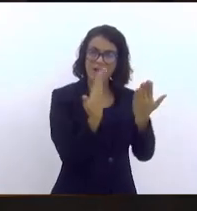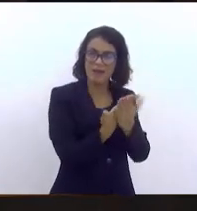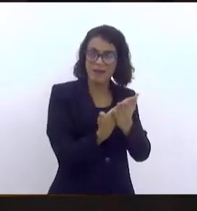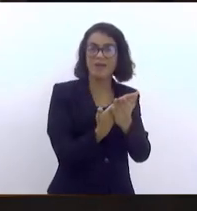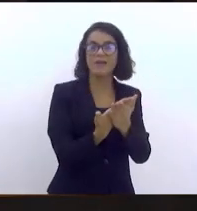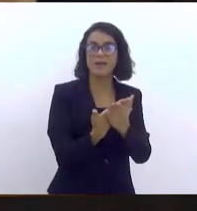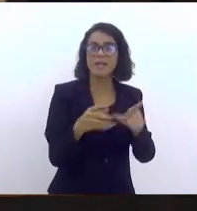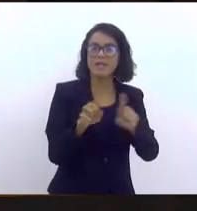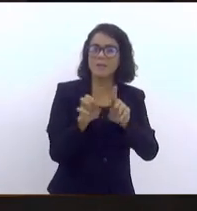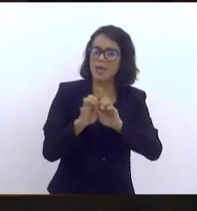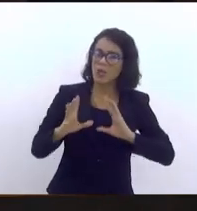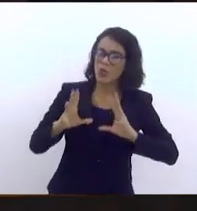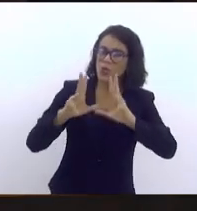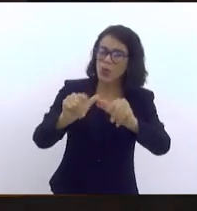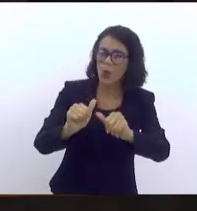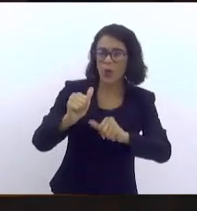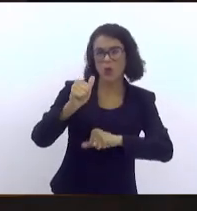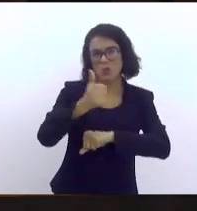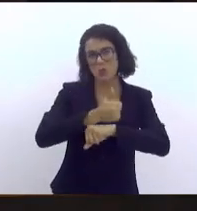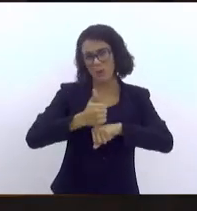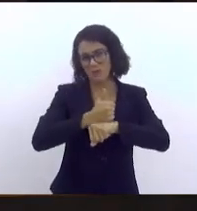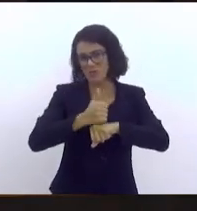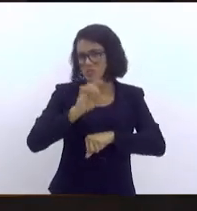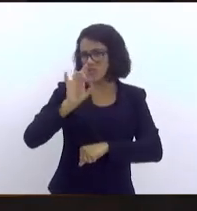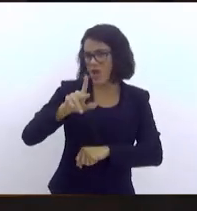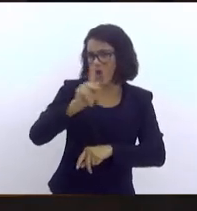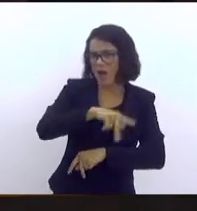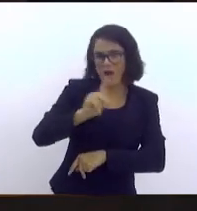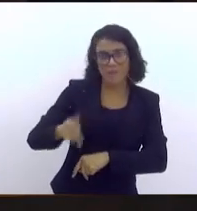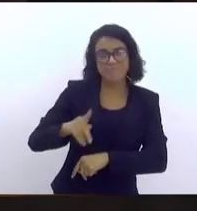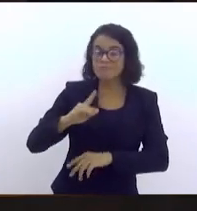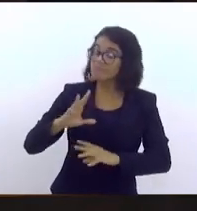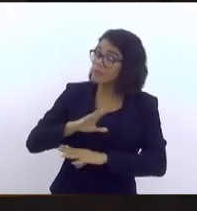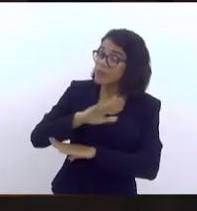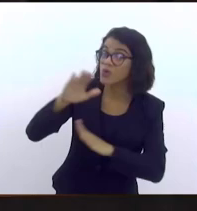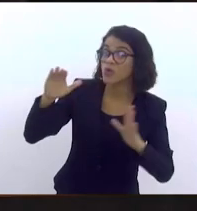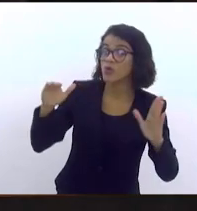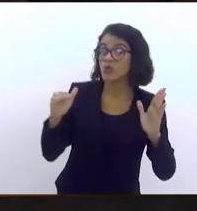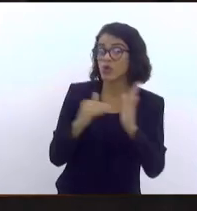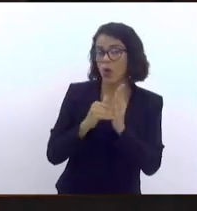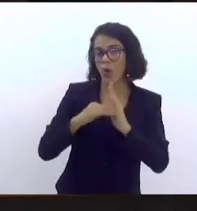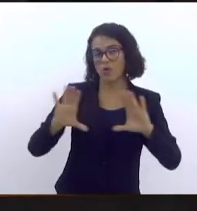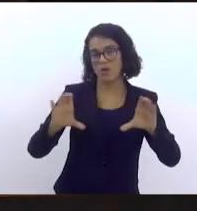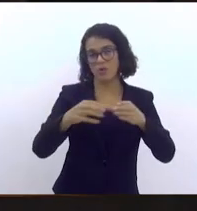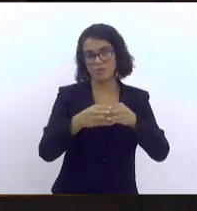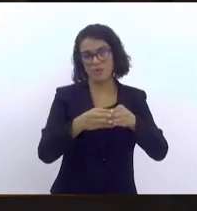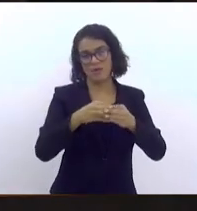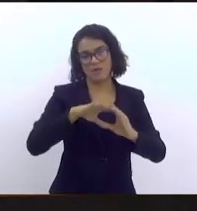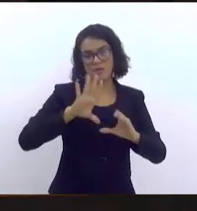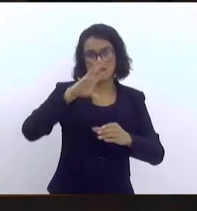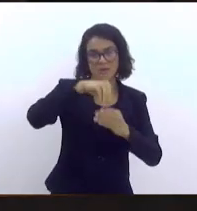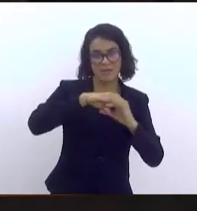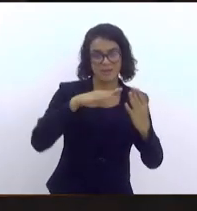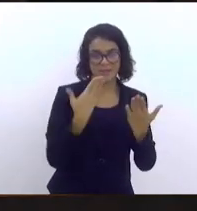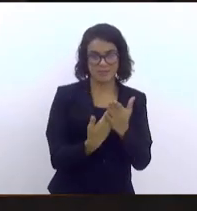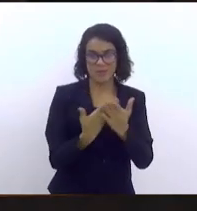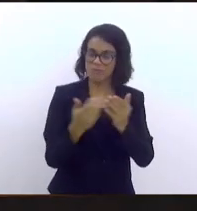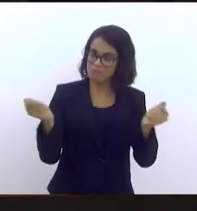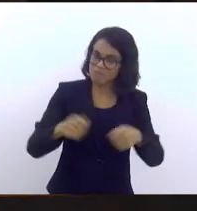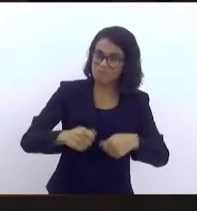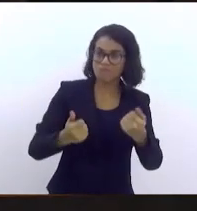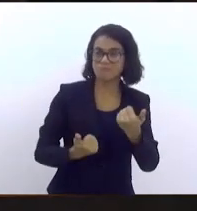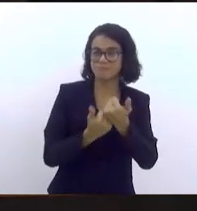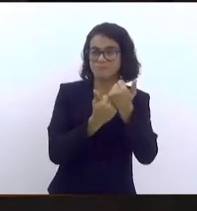e todos os profissionais não só professores e professores todos os profissionais toda a comunidade escolar pode contribuir com isso